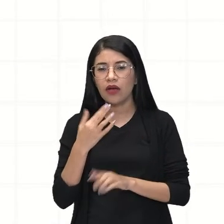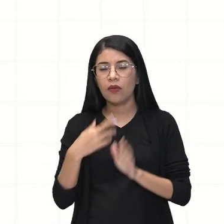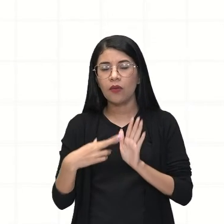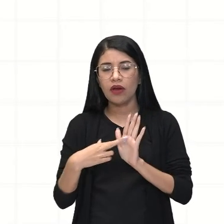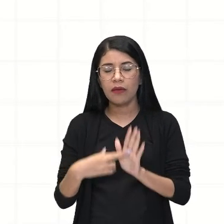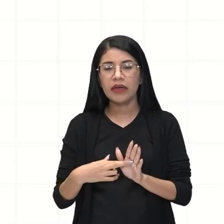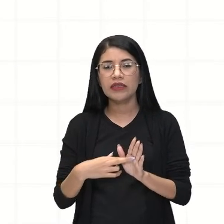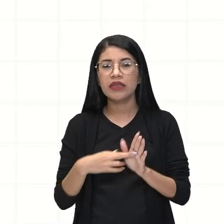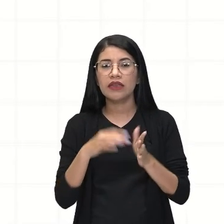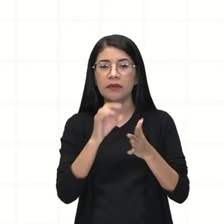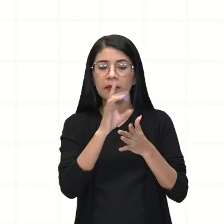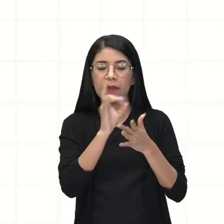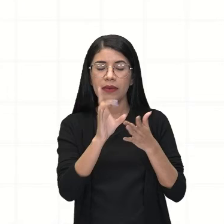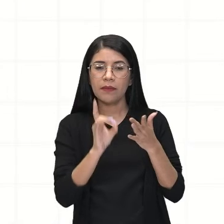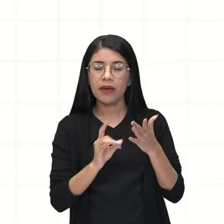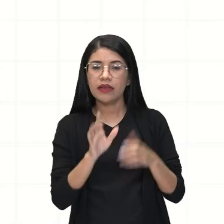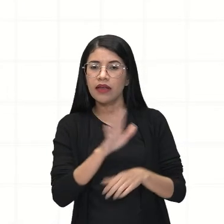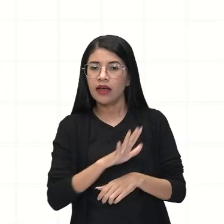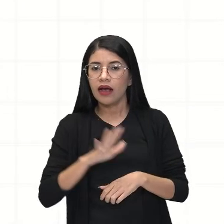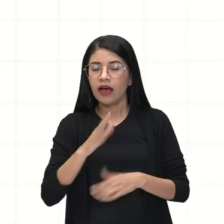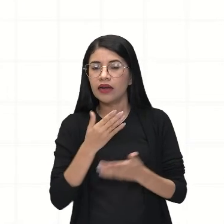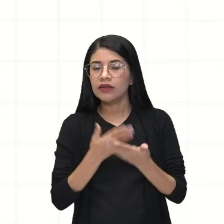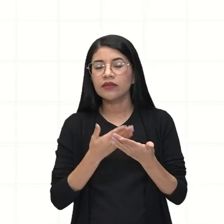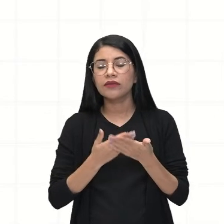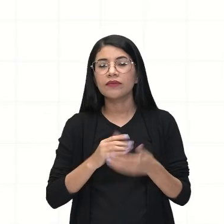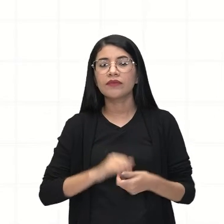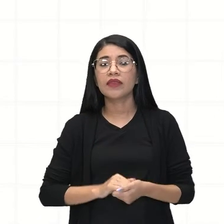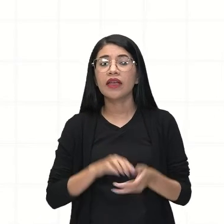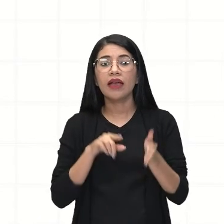representa uma área, e a gente tem algumas